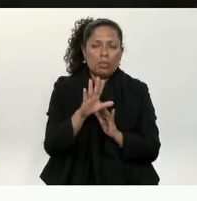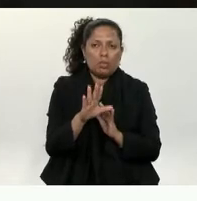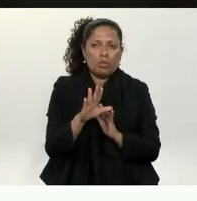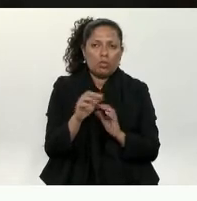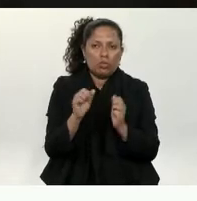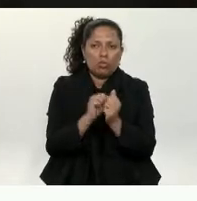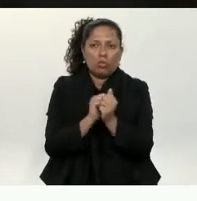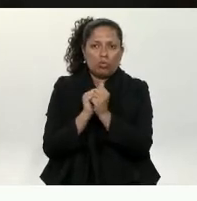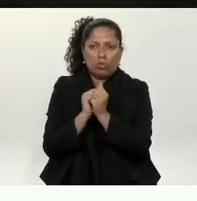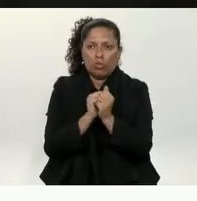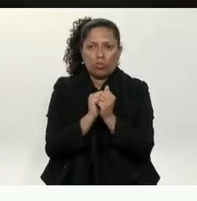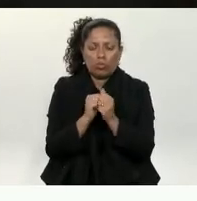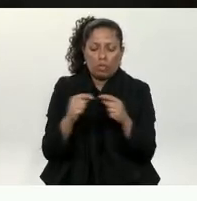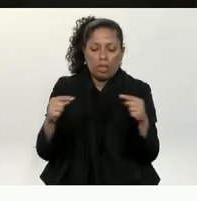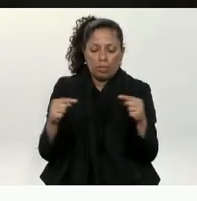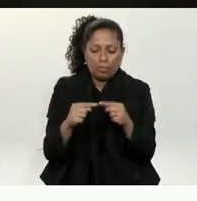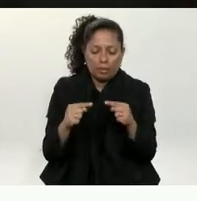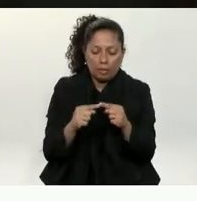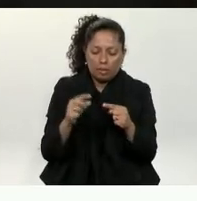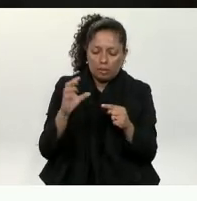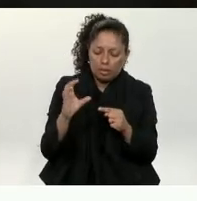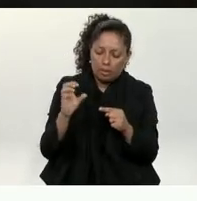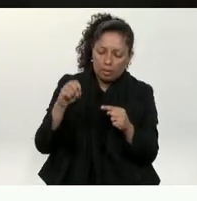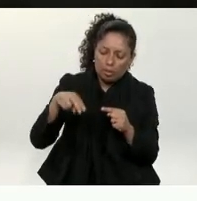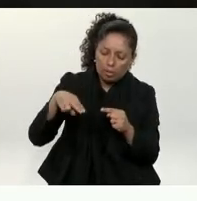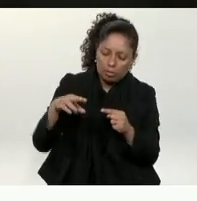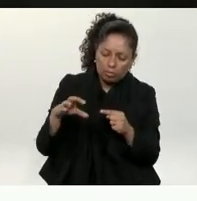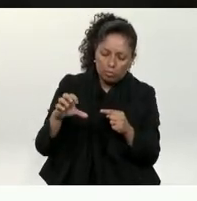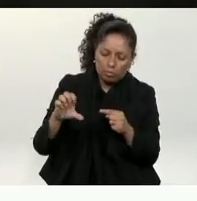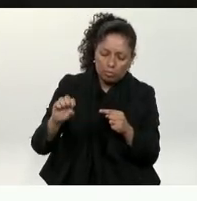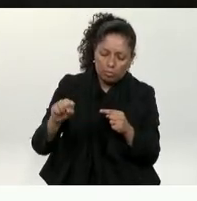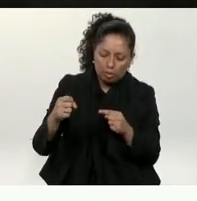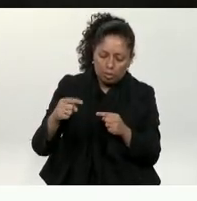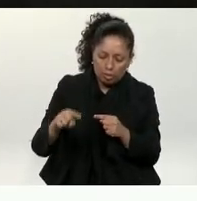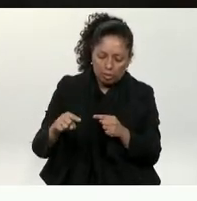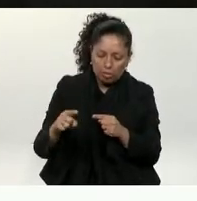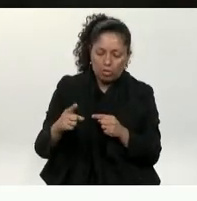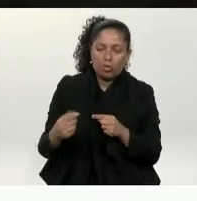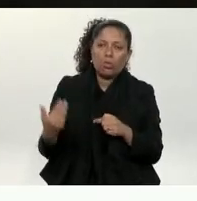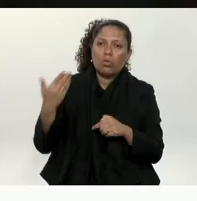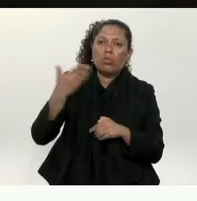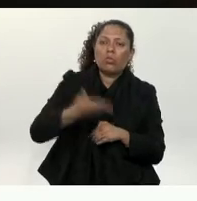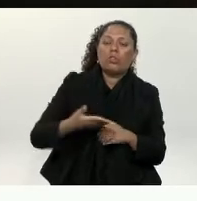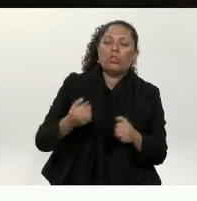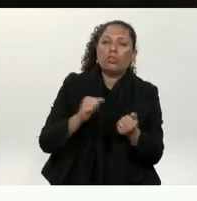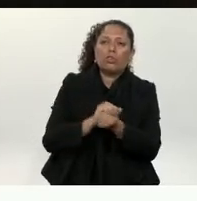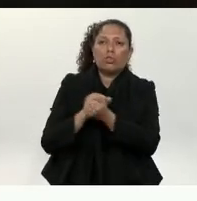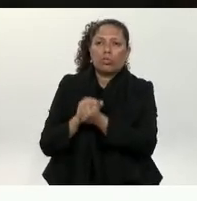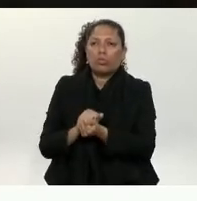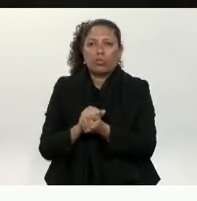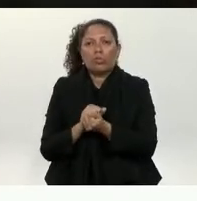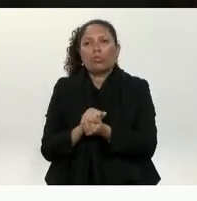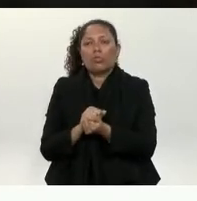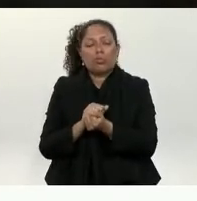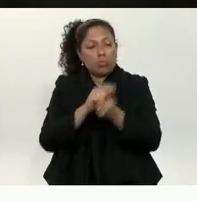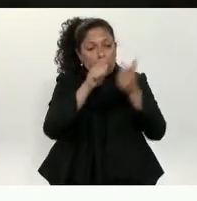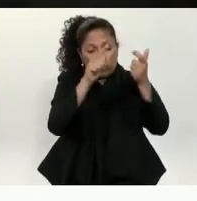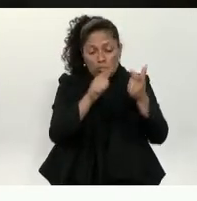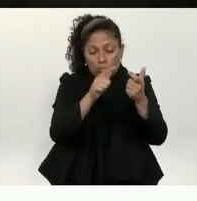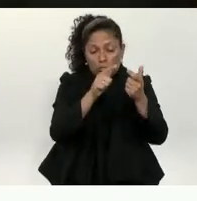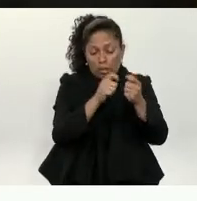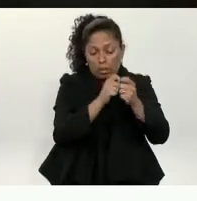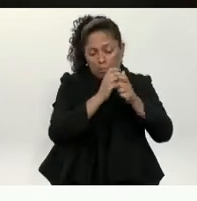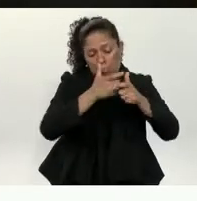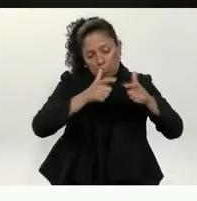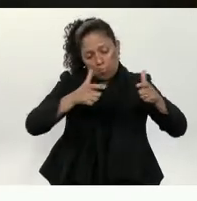conjunto, por se tratar de uma concessão e de uma atribuição do governo, vem junto alguma área de desenvolvimento que precisa melhorar o